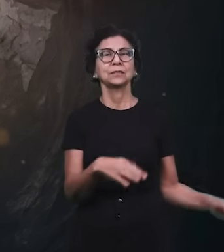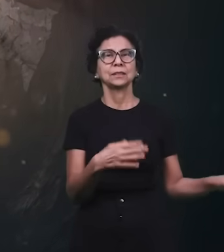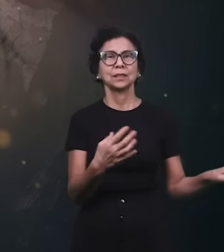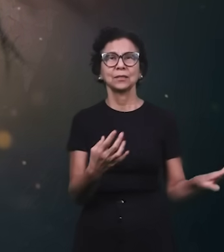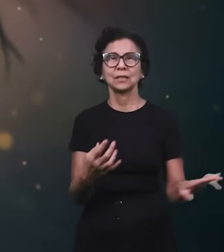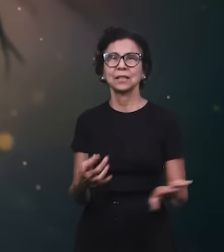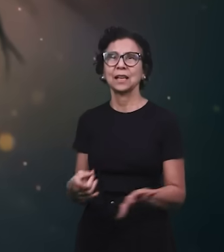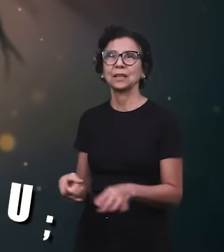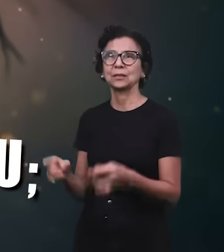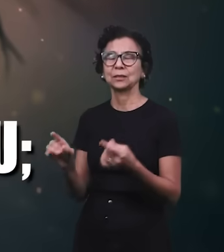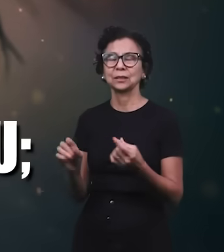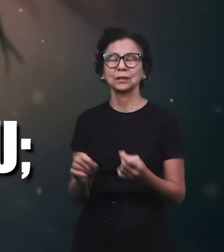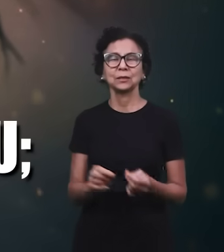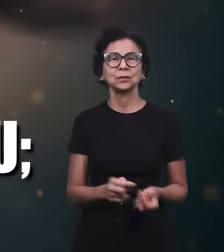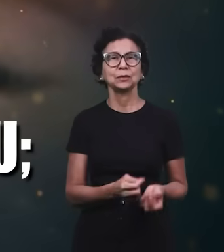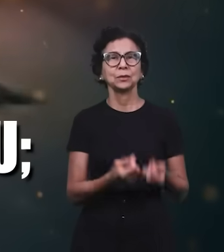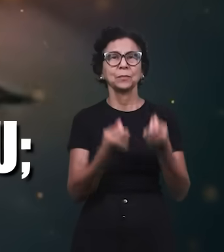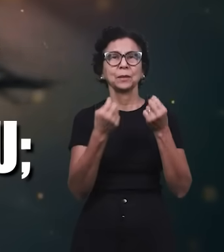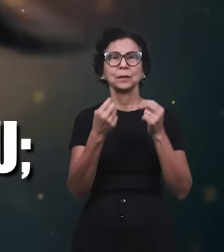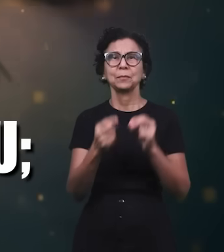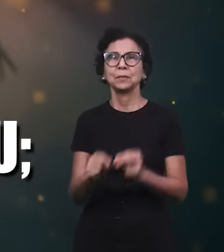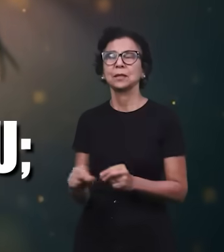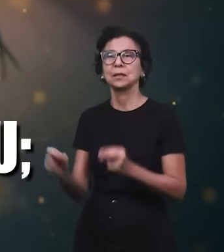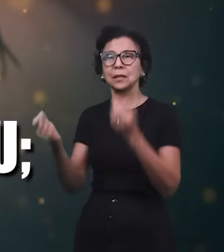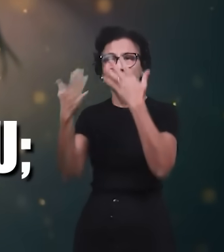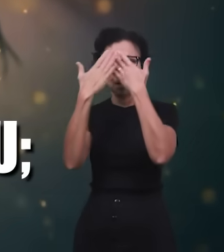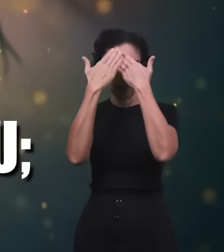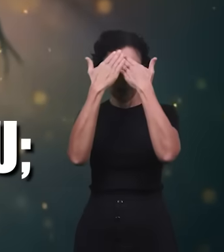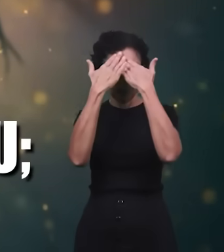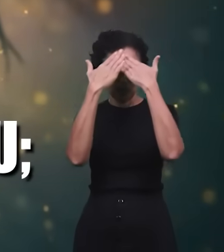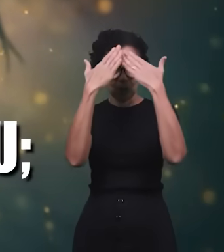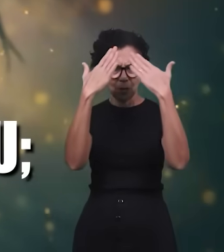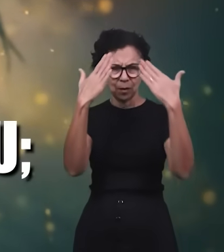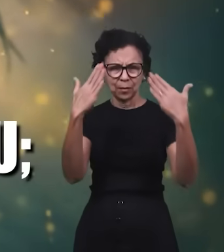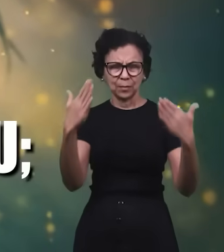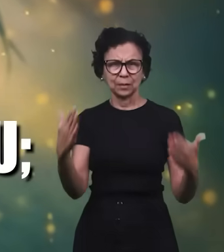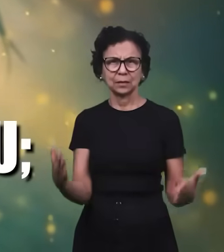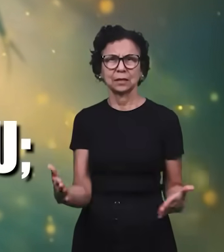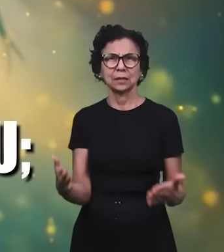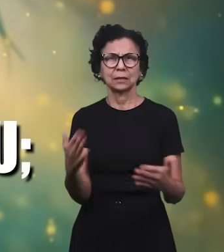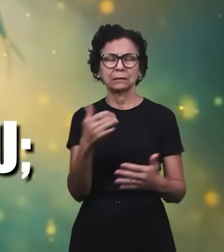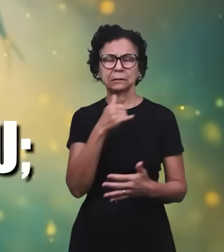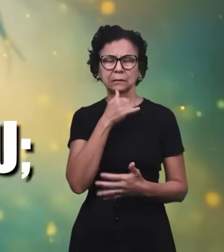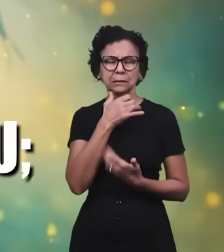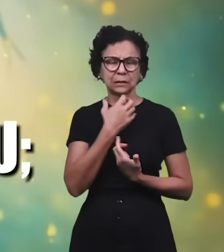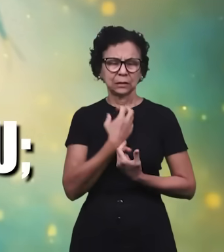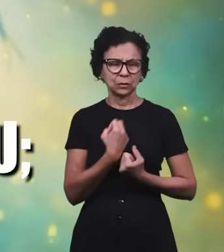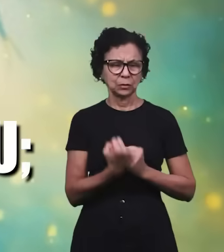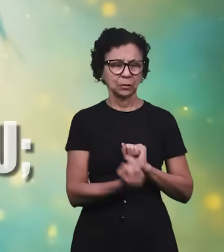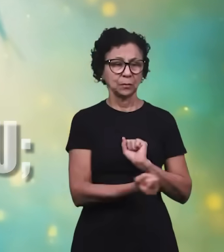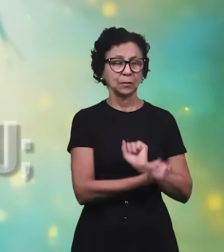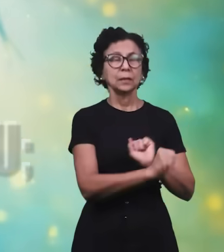é, Ele deu vista aos cegos e os oprimidos Ele